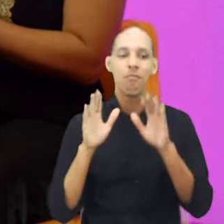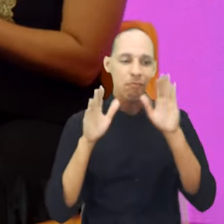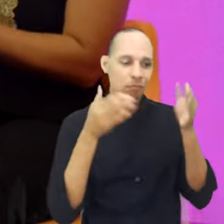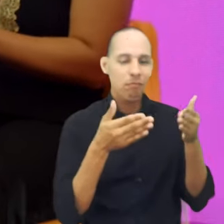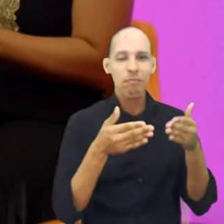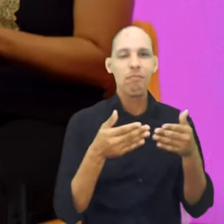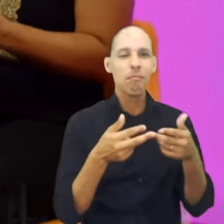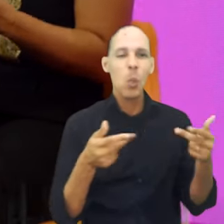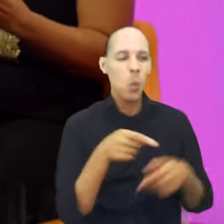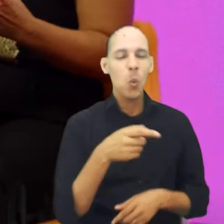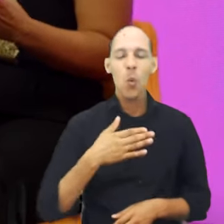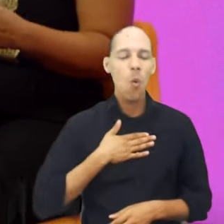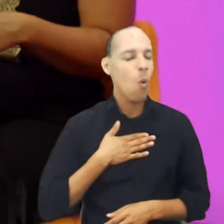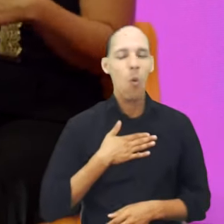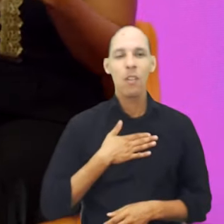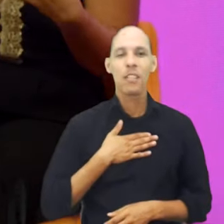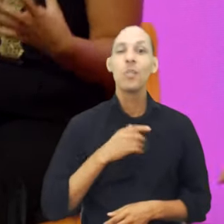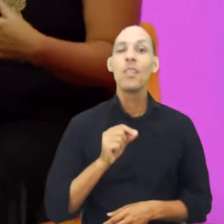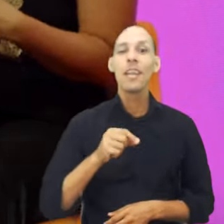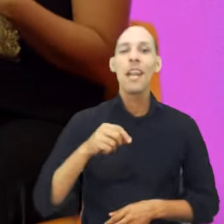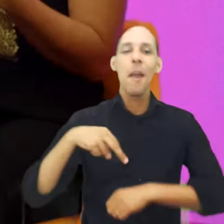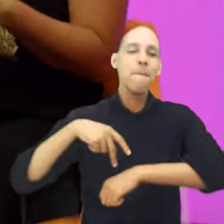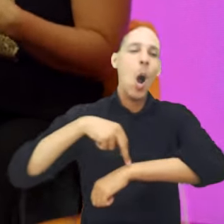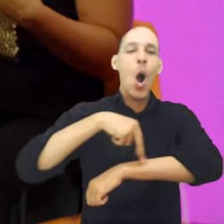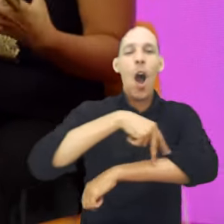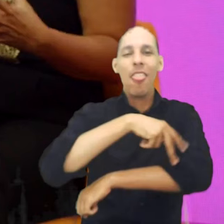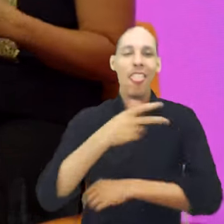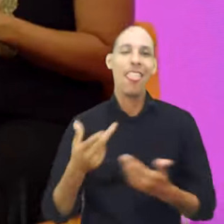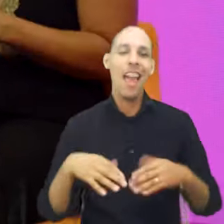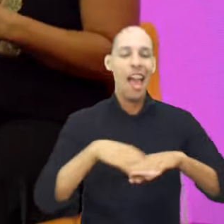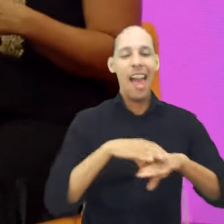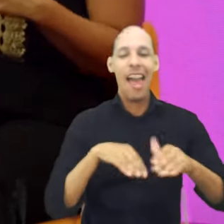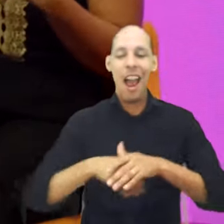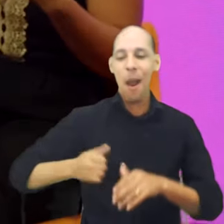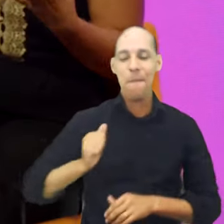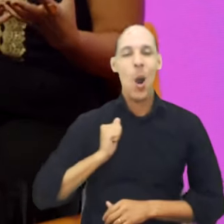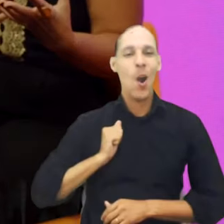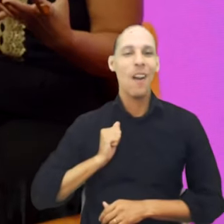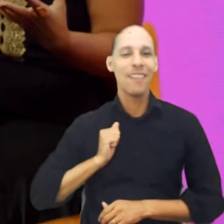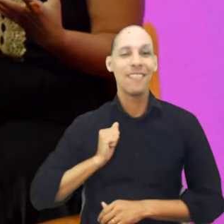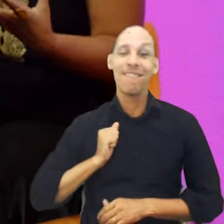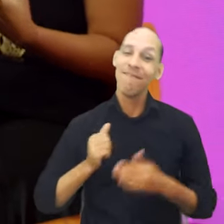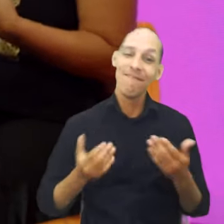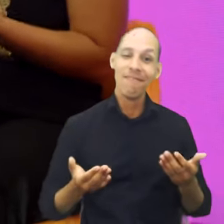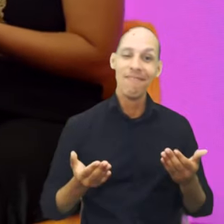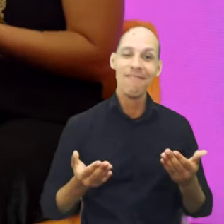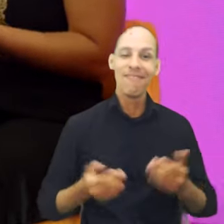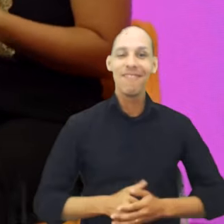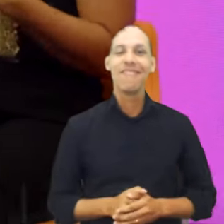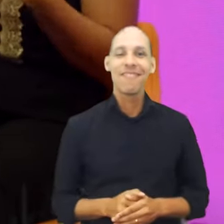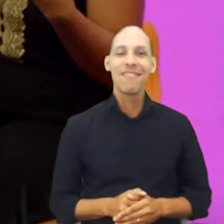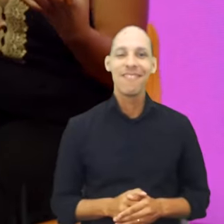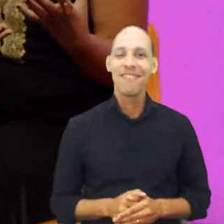produto que realmente eu gostava. E eu sempre gostei da moda, eu sempre gostei de calçados, bolsas. E justamente por conta